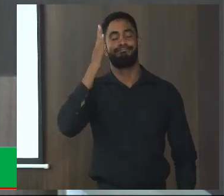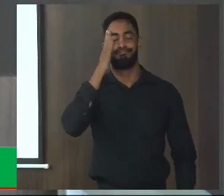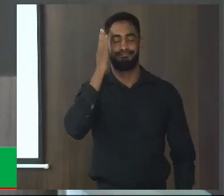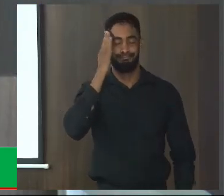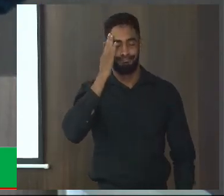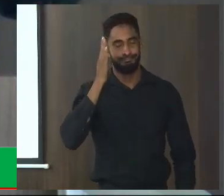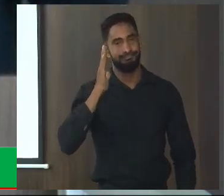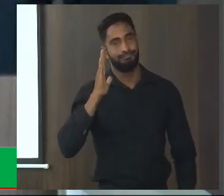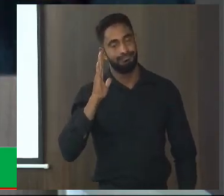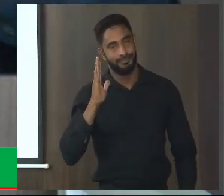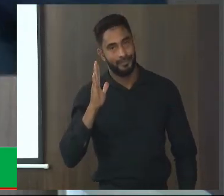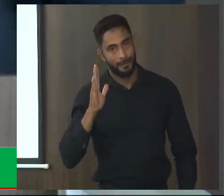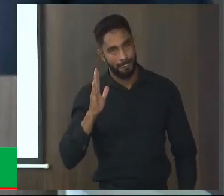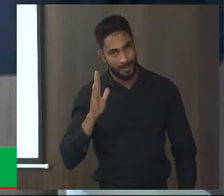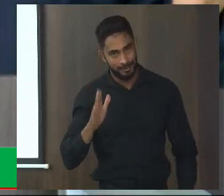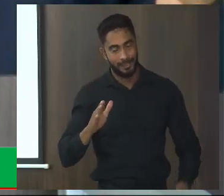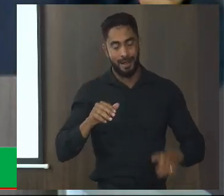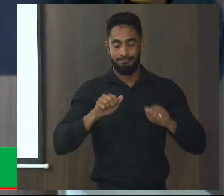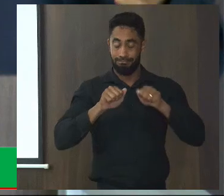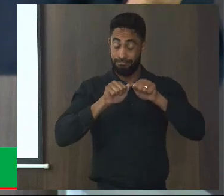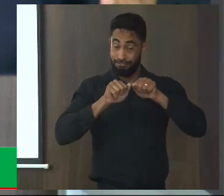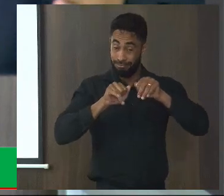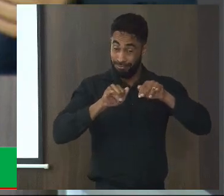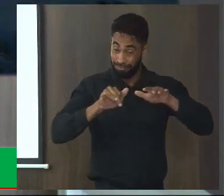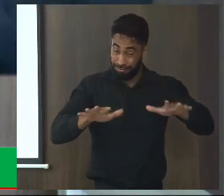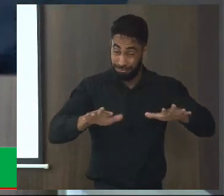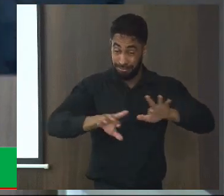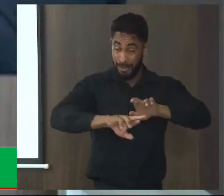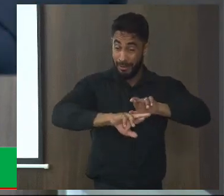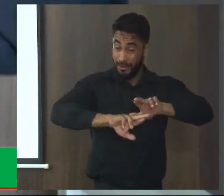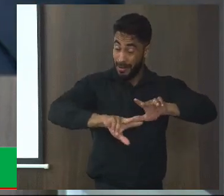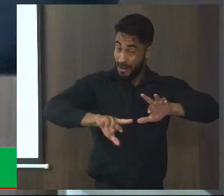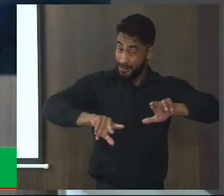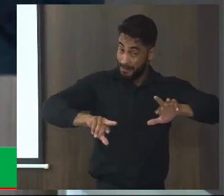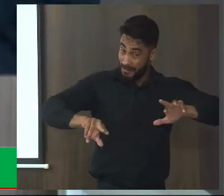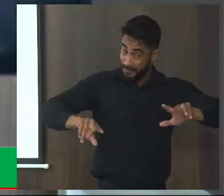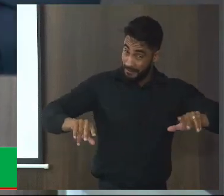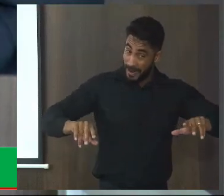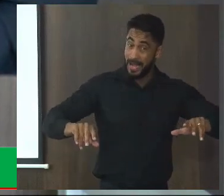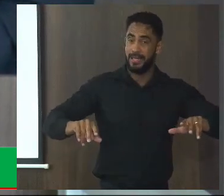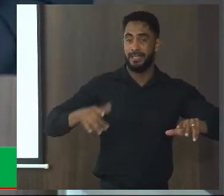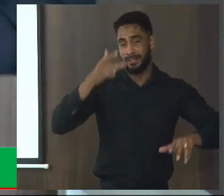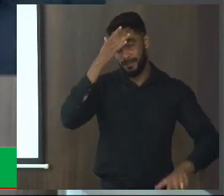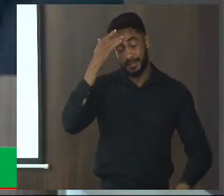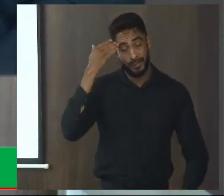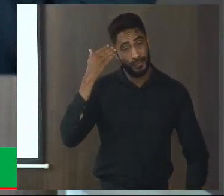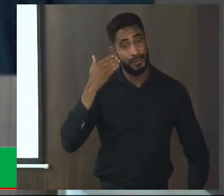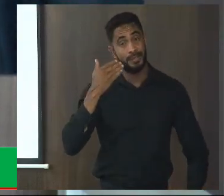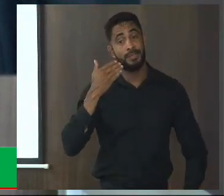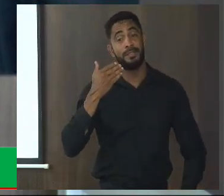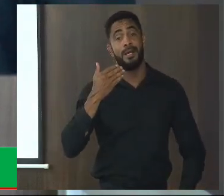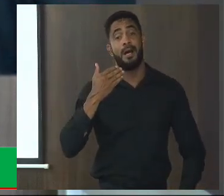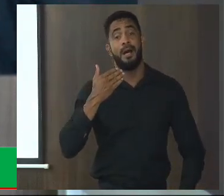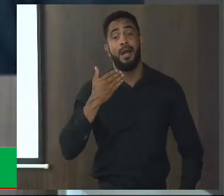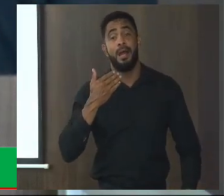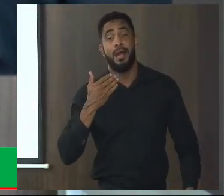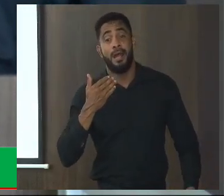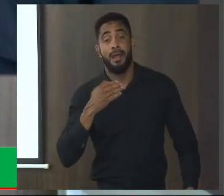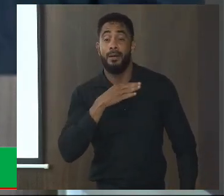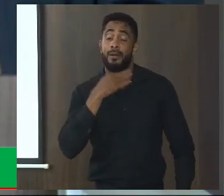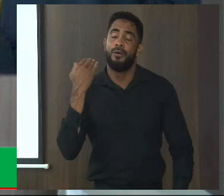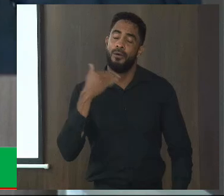com uma catástrofe que foram várias vidas ceifadas por conta de uma